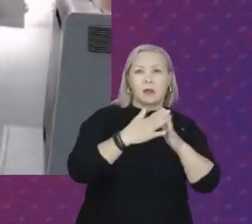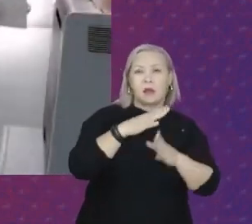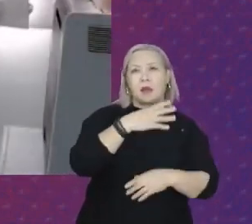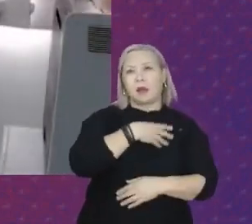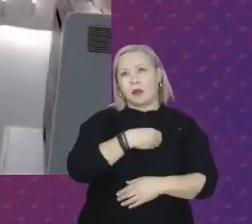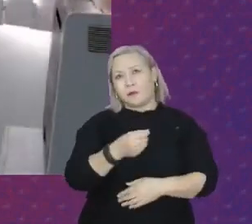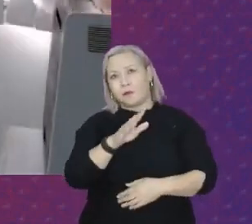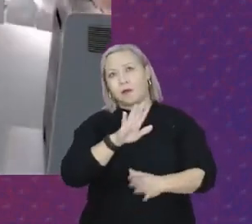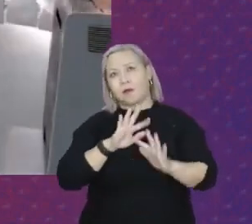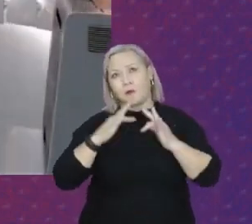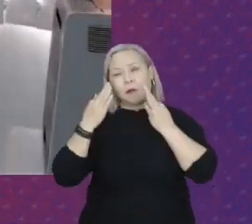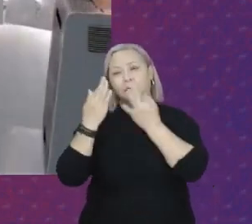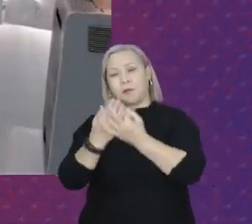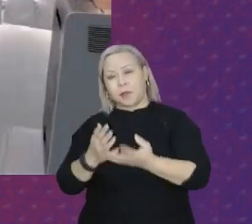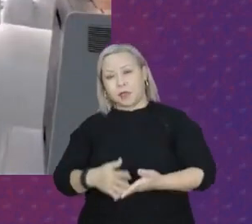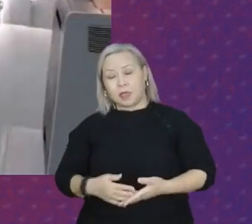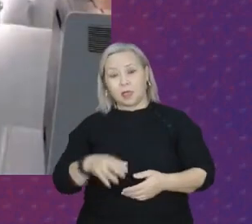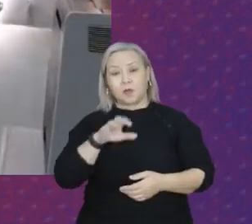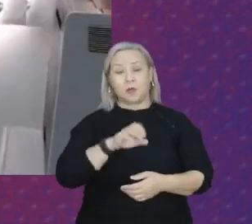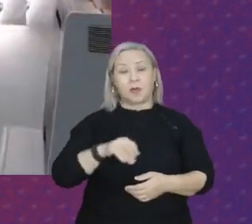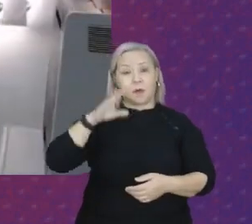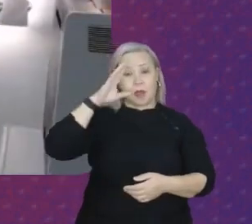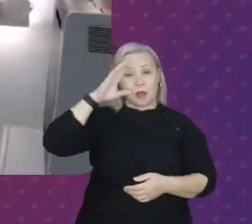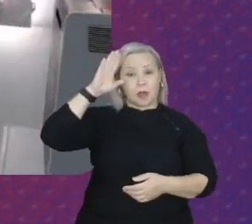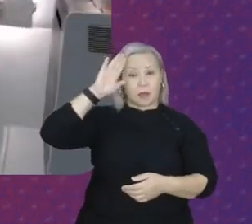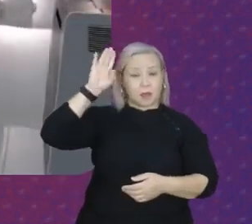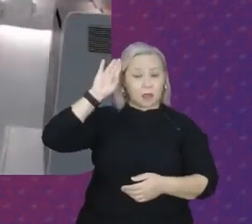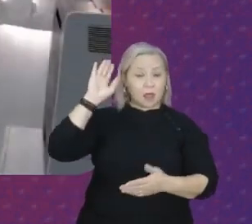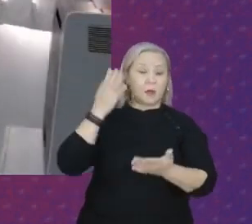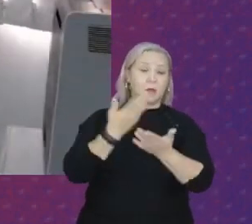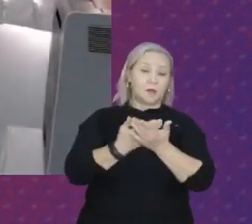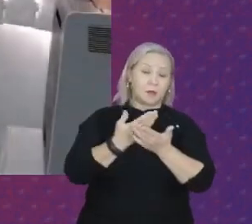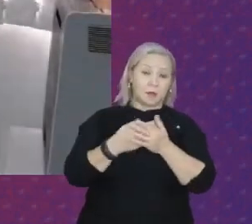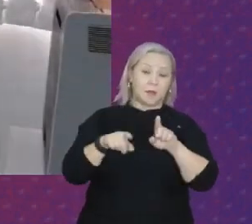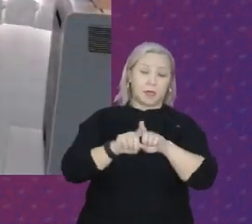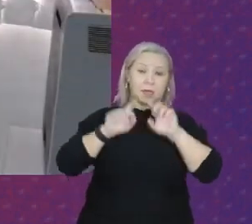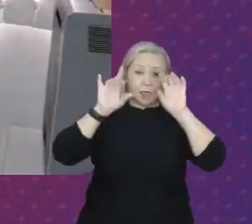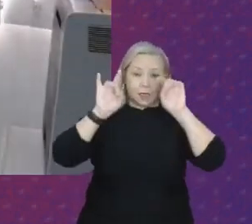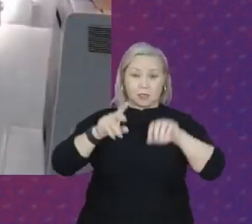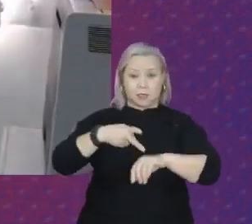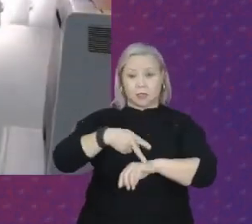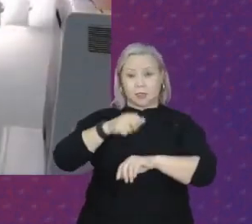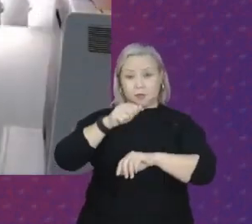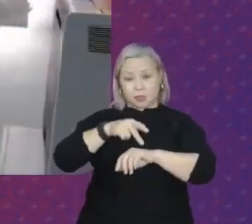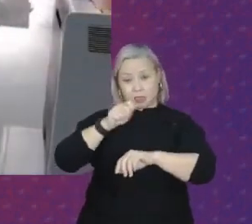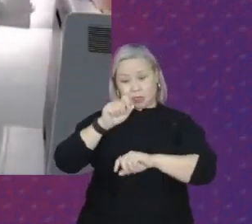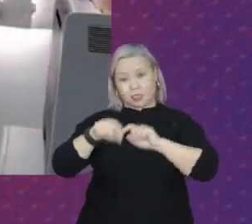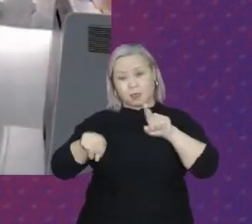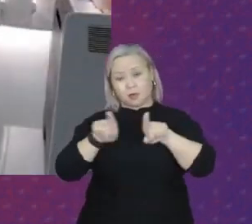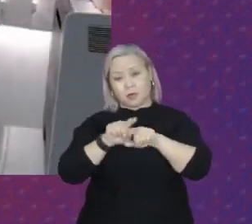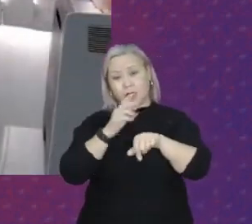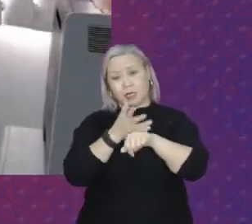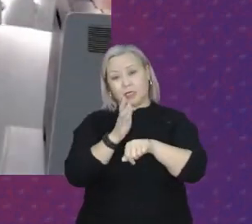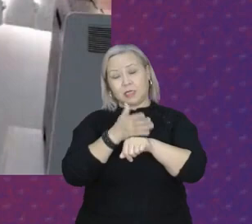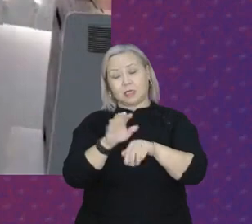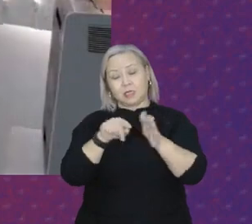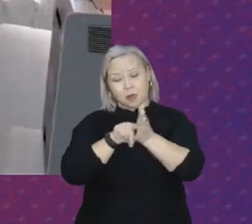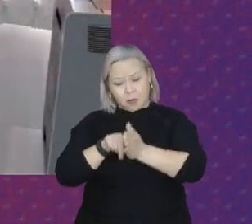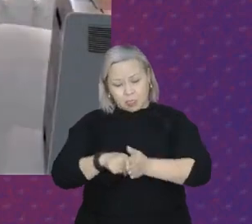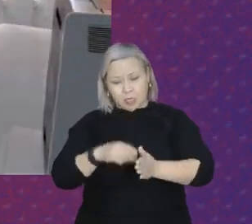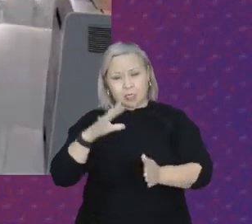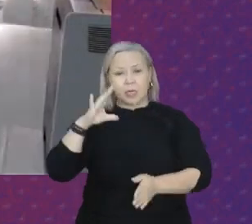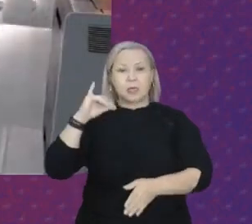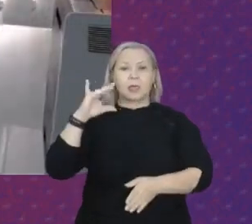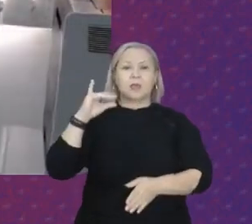quanto no campo acadêmico, né, na especialização, no exercício também da pesquisa e da